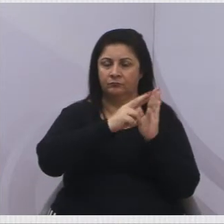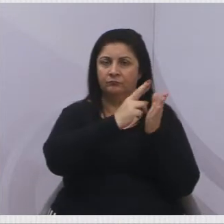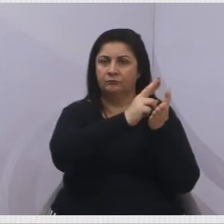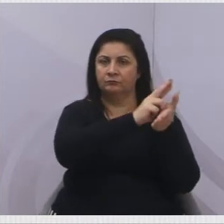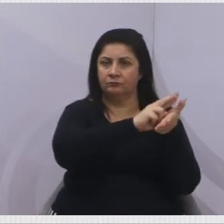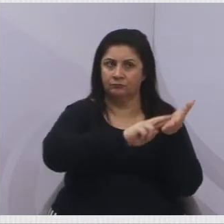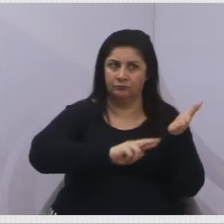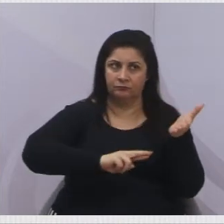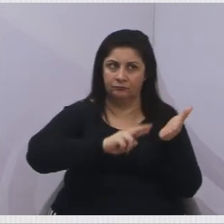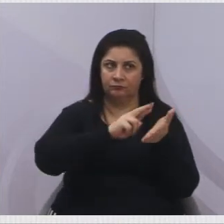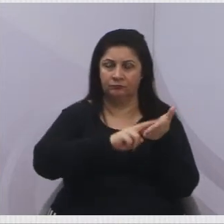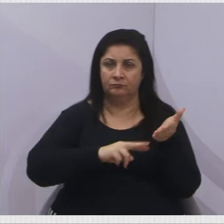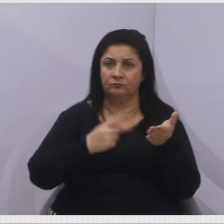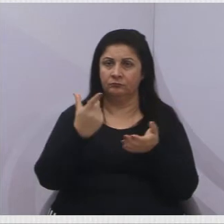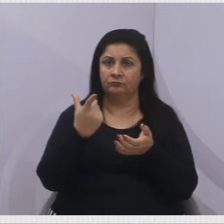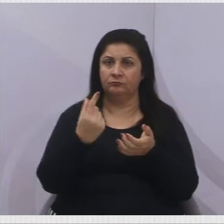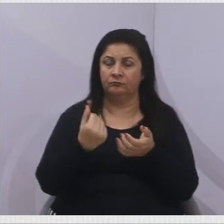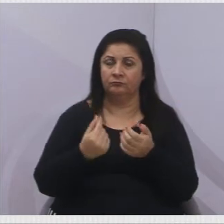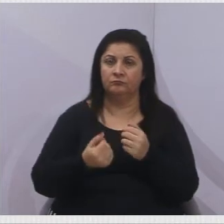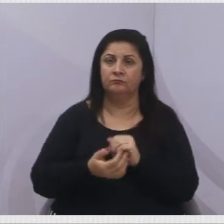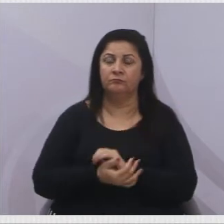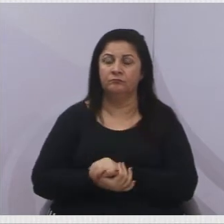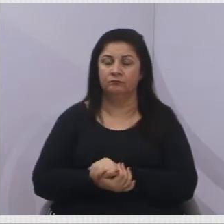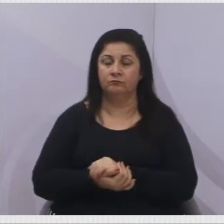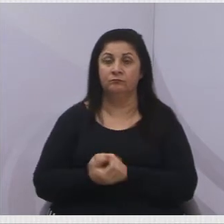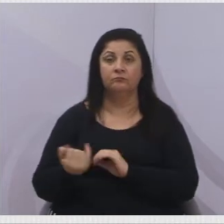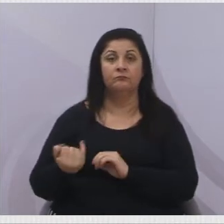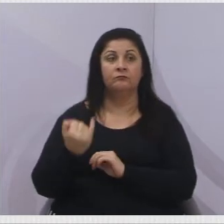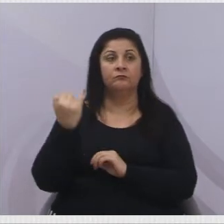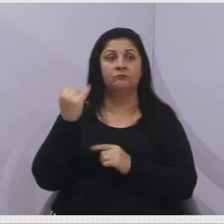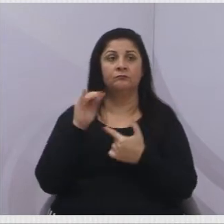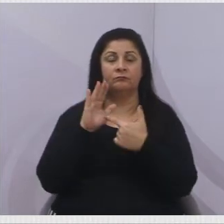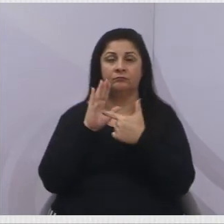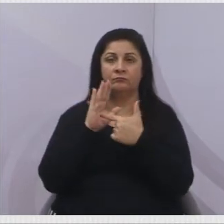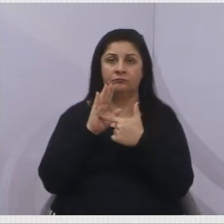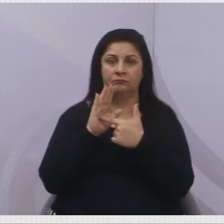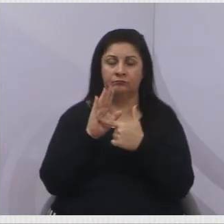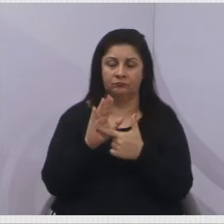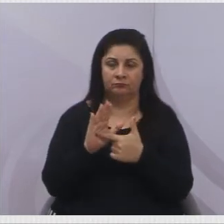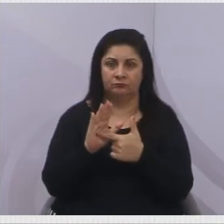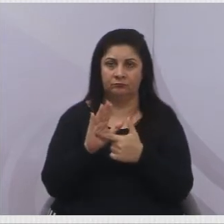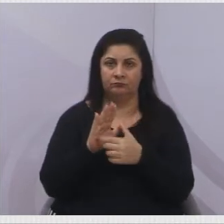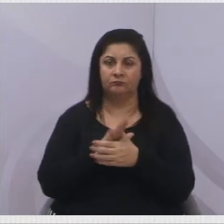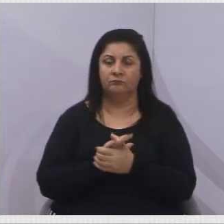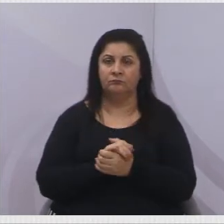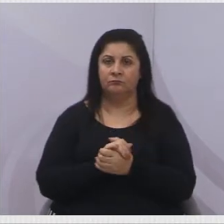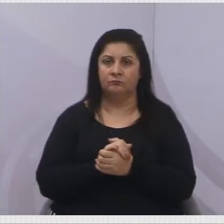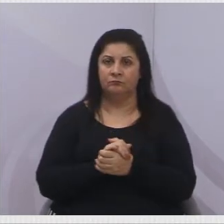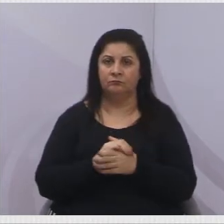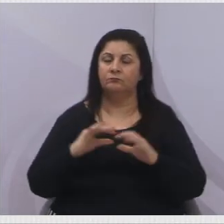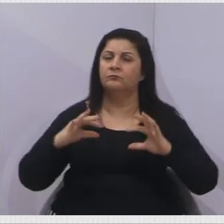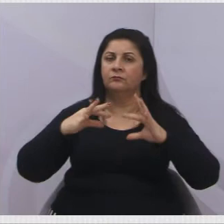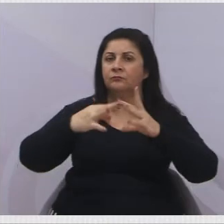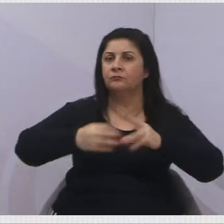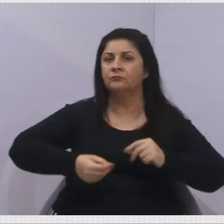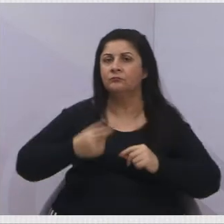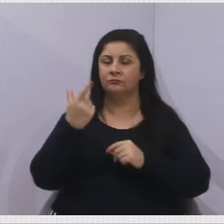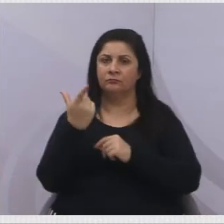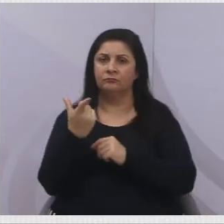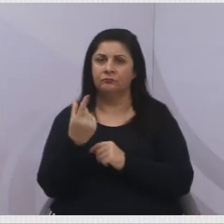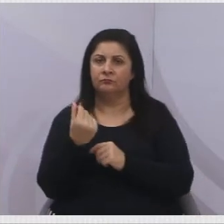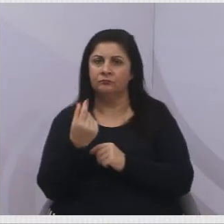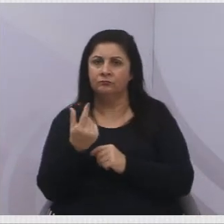Financiamento e outras fontes. Importante a gente colocar aqui que entre os recursos,